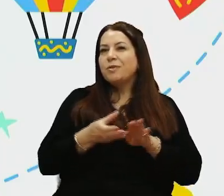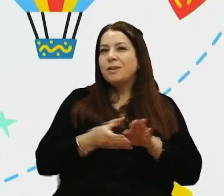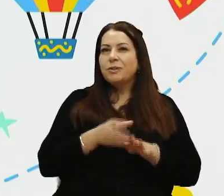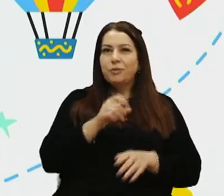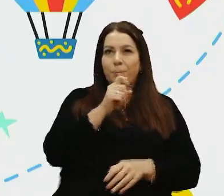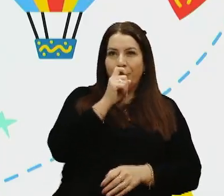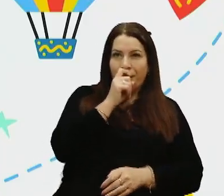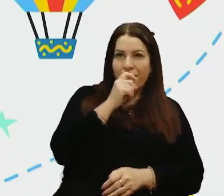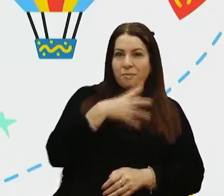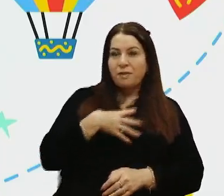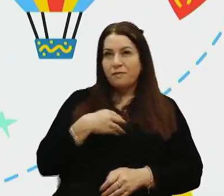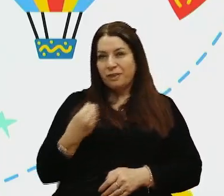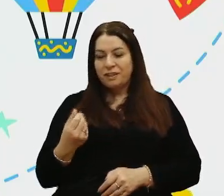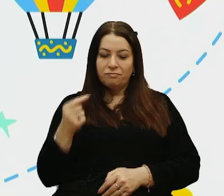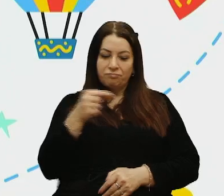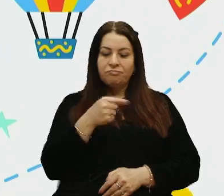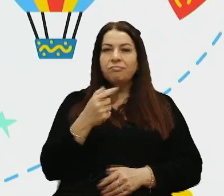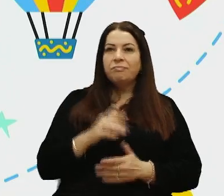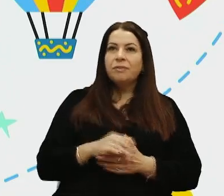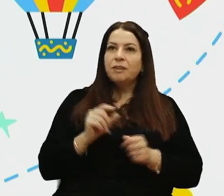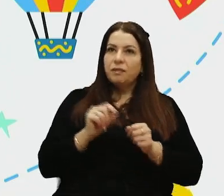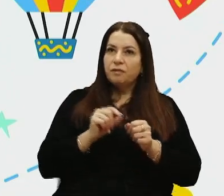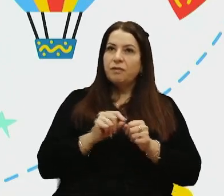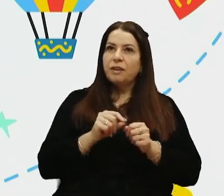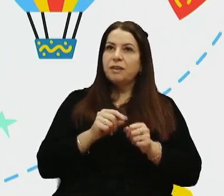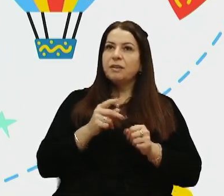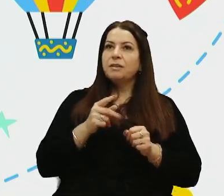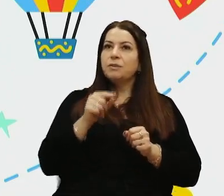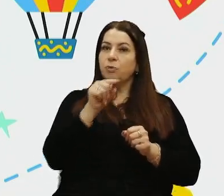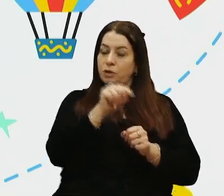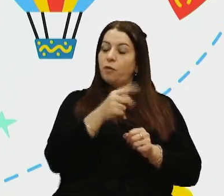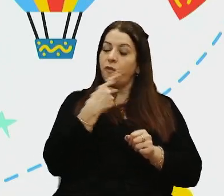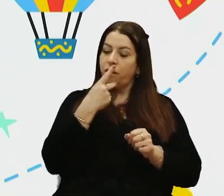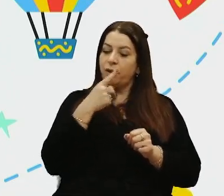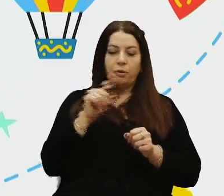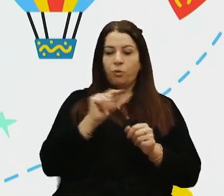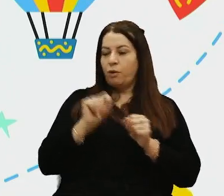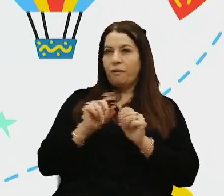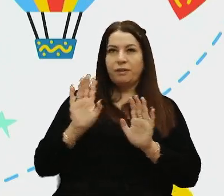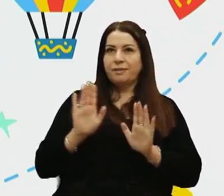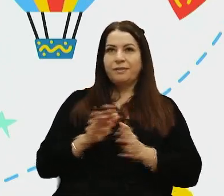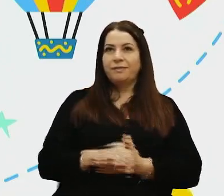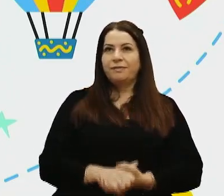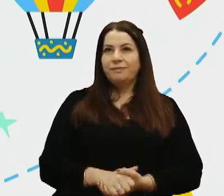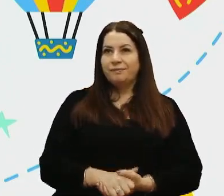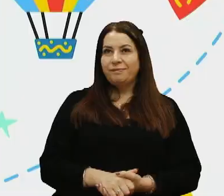aí. Faça o que eu digo, não o que eu faço.